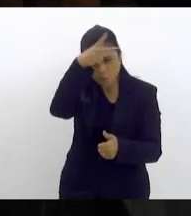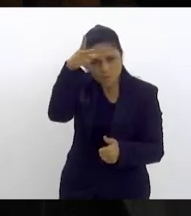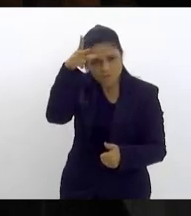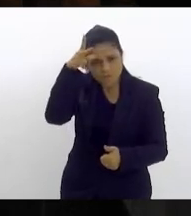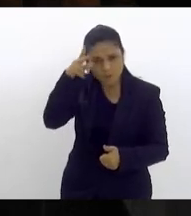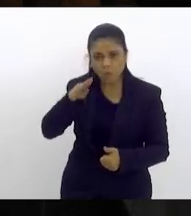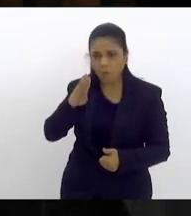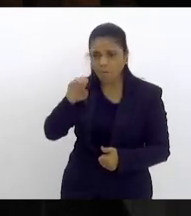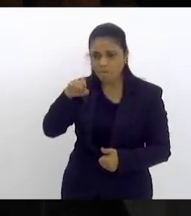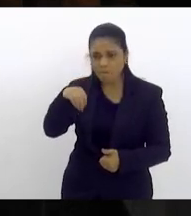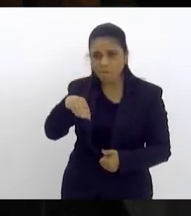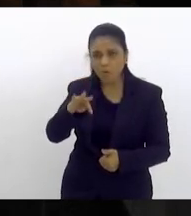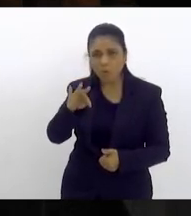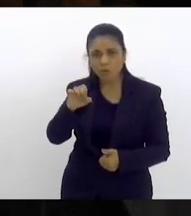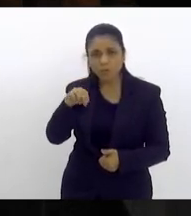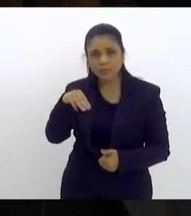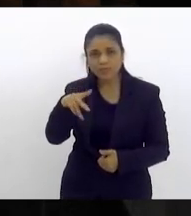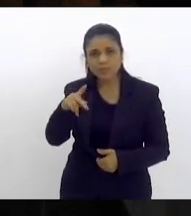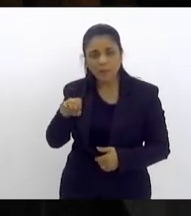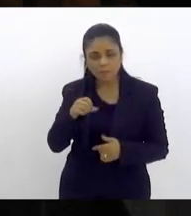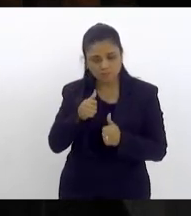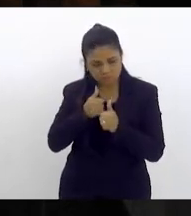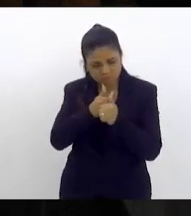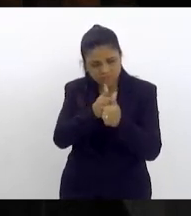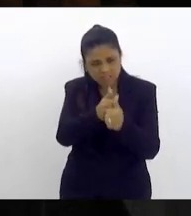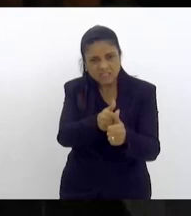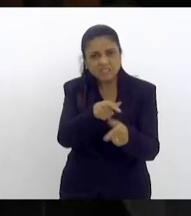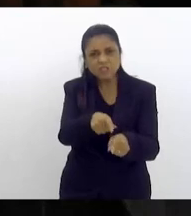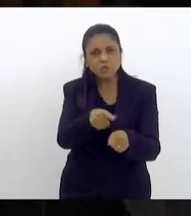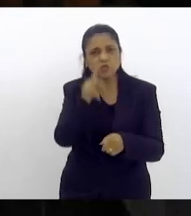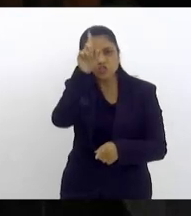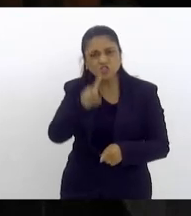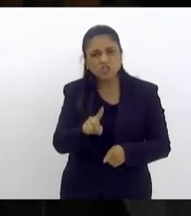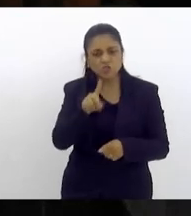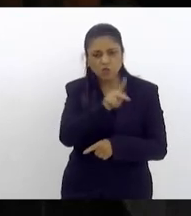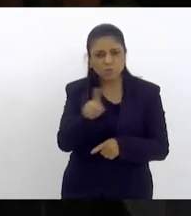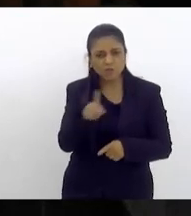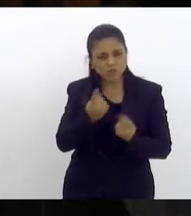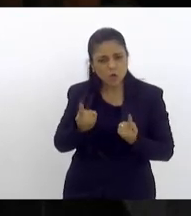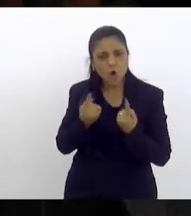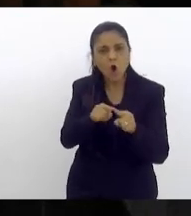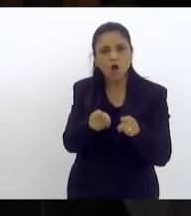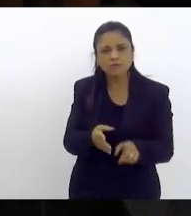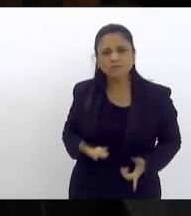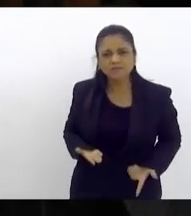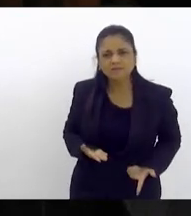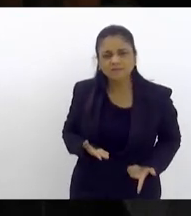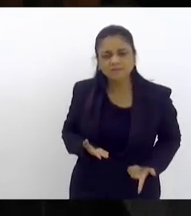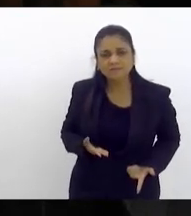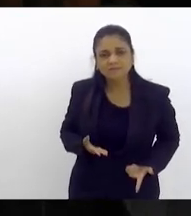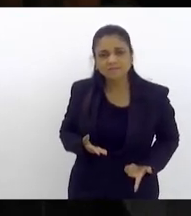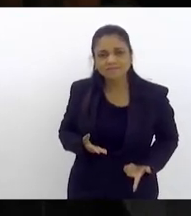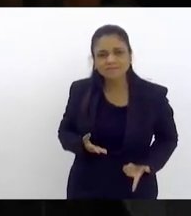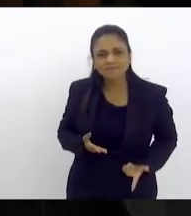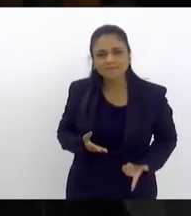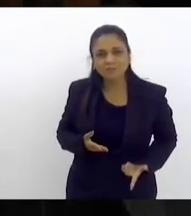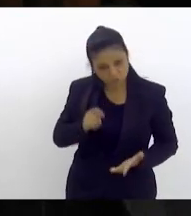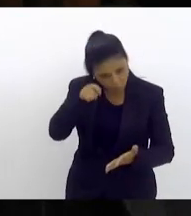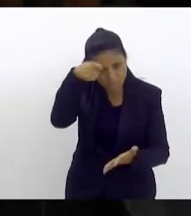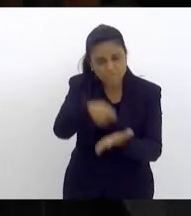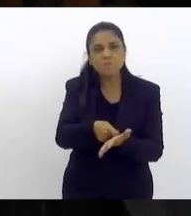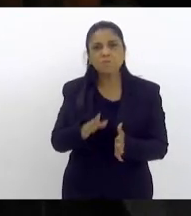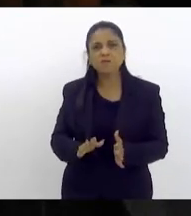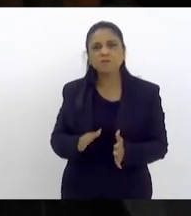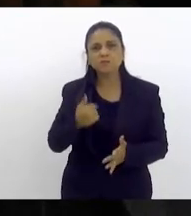tempo fez contra a diretoras de escola não falam tô firmando